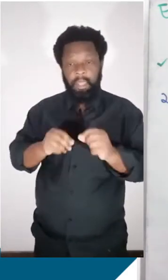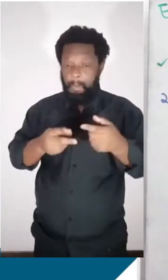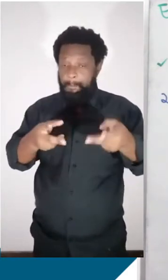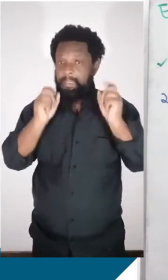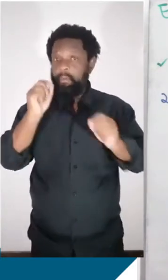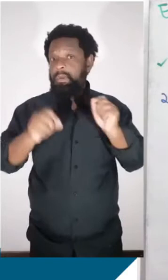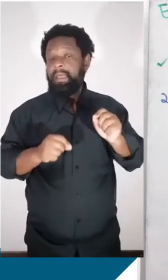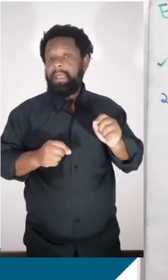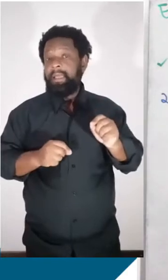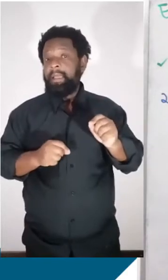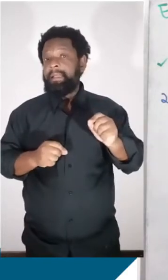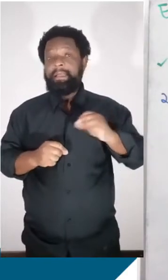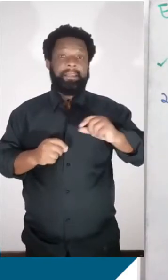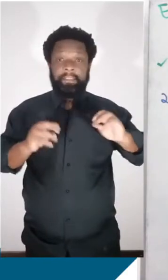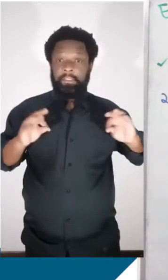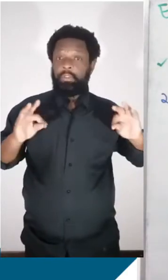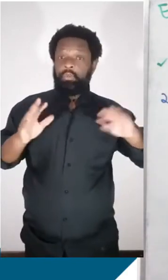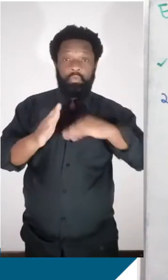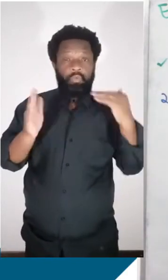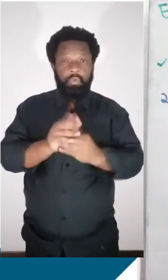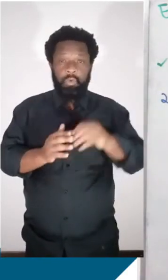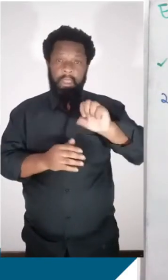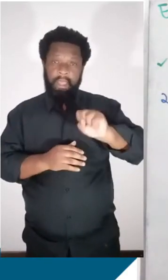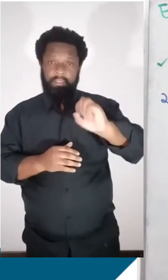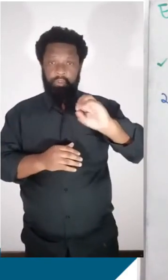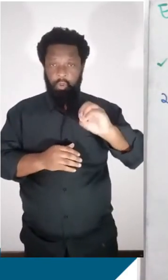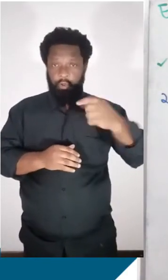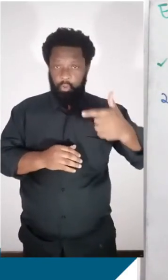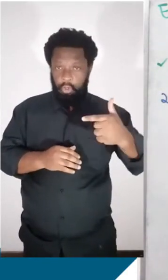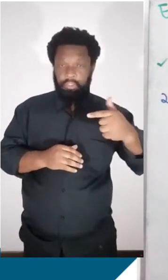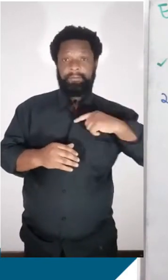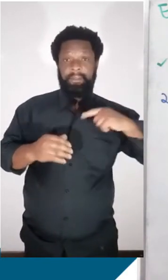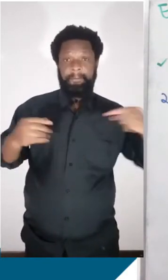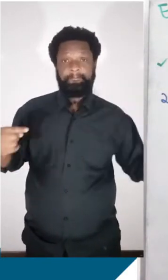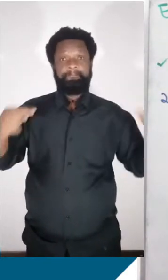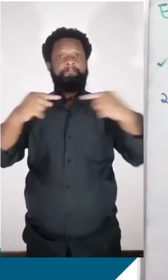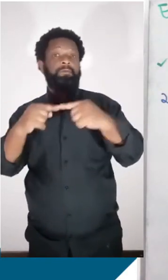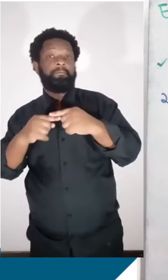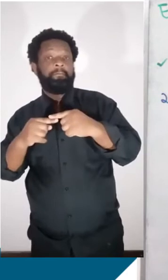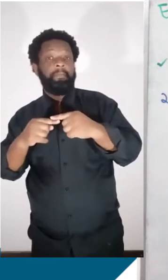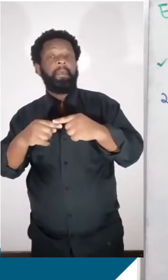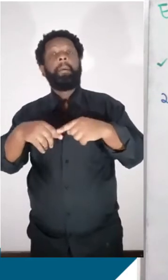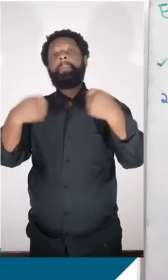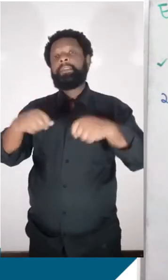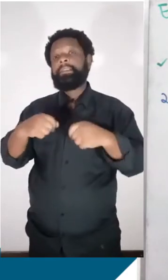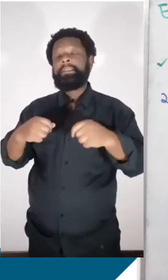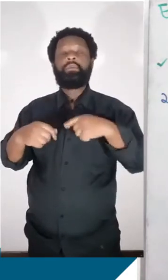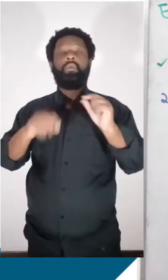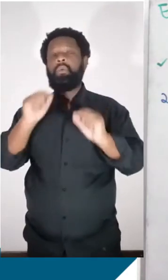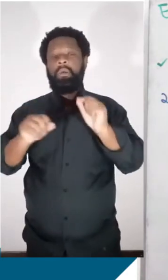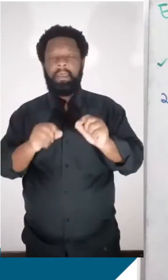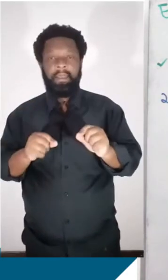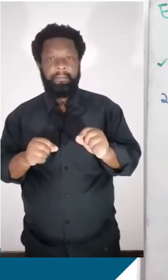que eu tô vendo, pessoal, é que para que todo o SO2 reaja, para que os 2 mol de SO2